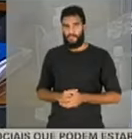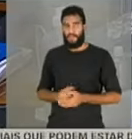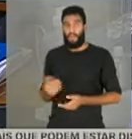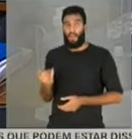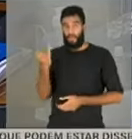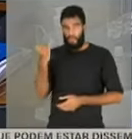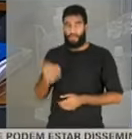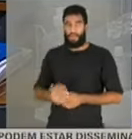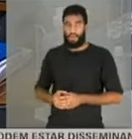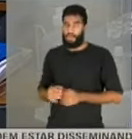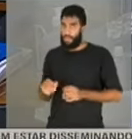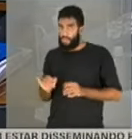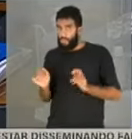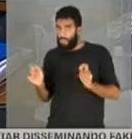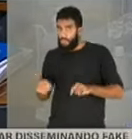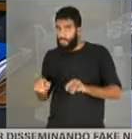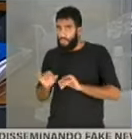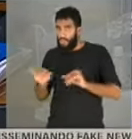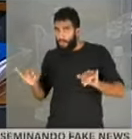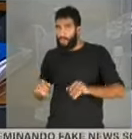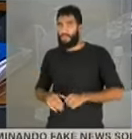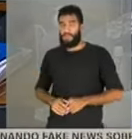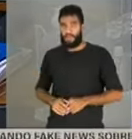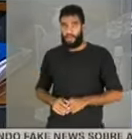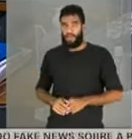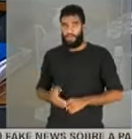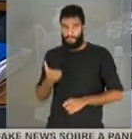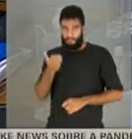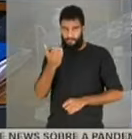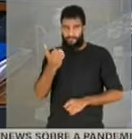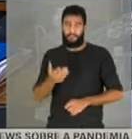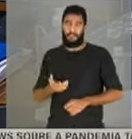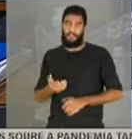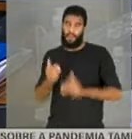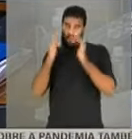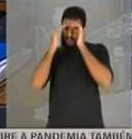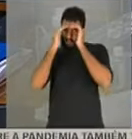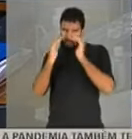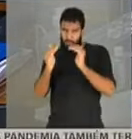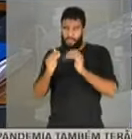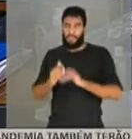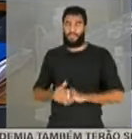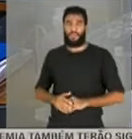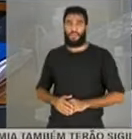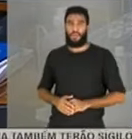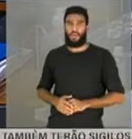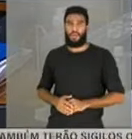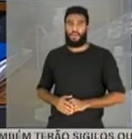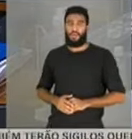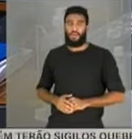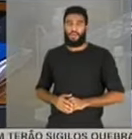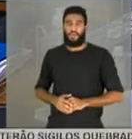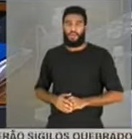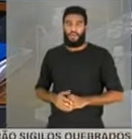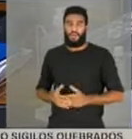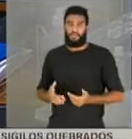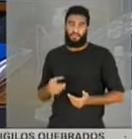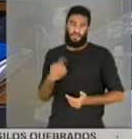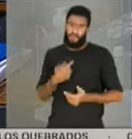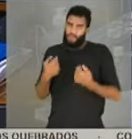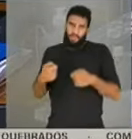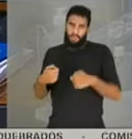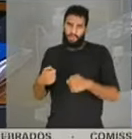nesse caso, me permita dizer, senhor Maximiano, com todo respeito ao princípio que temos que respeitar